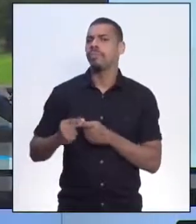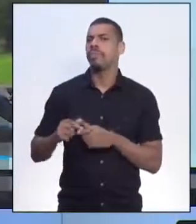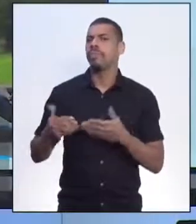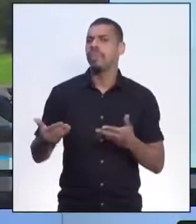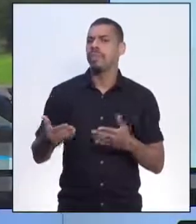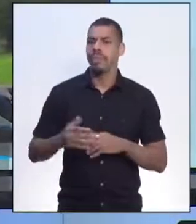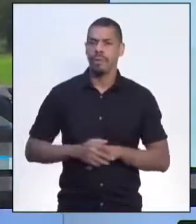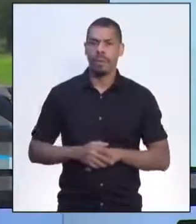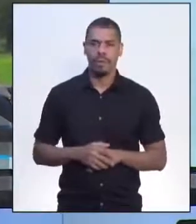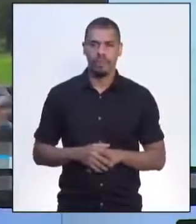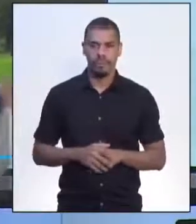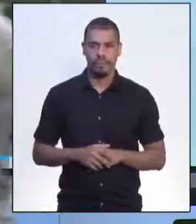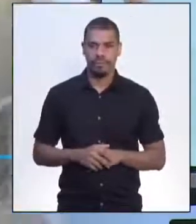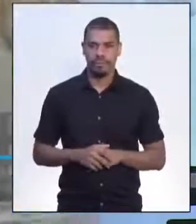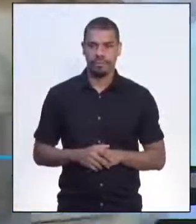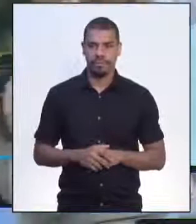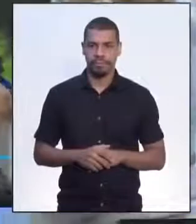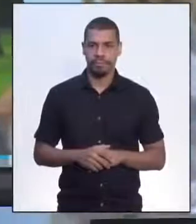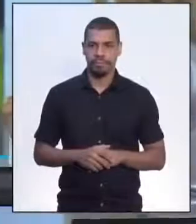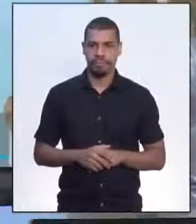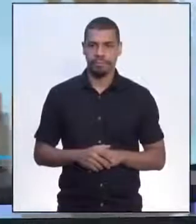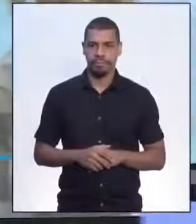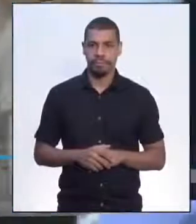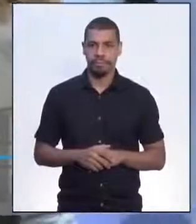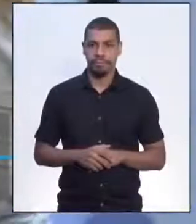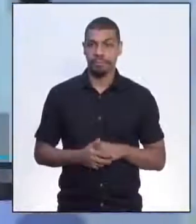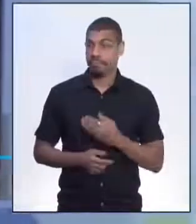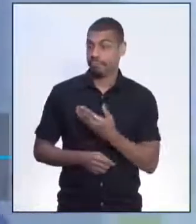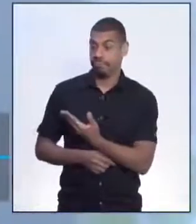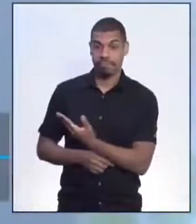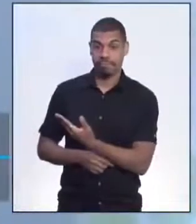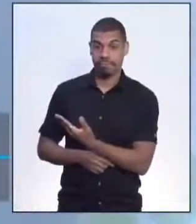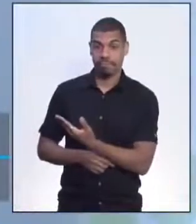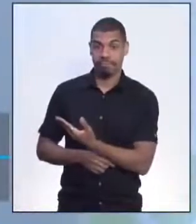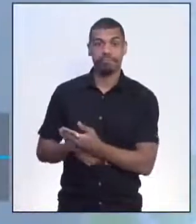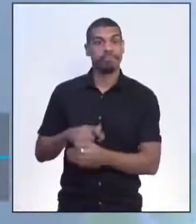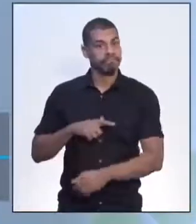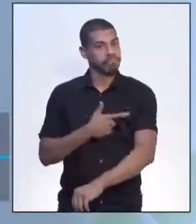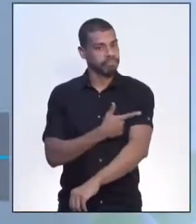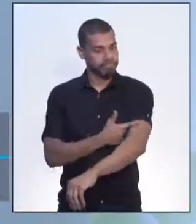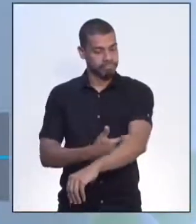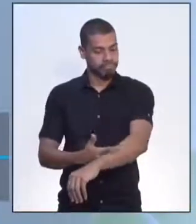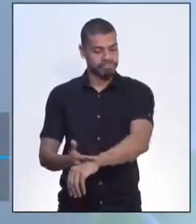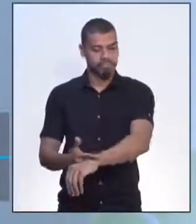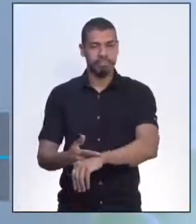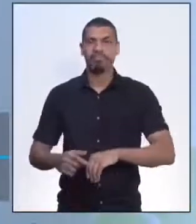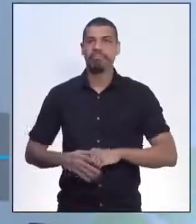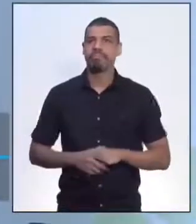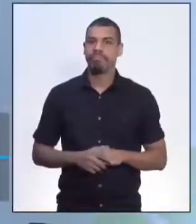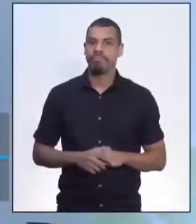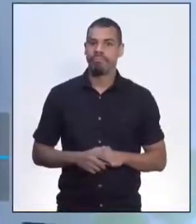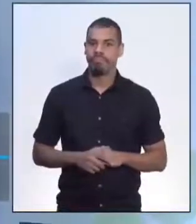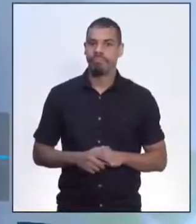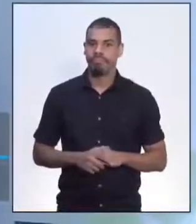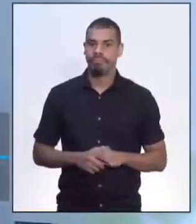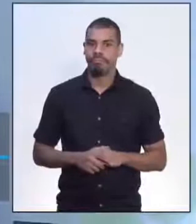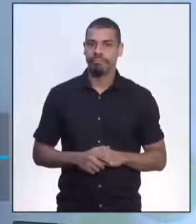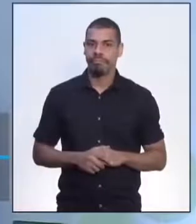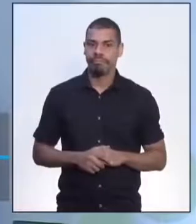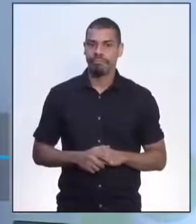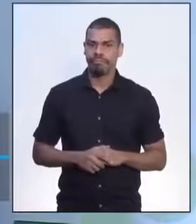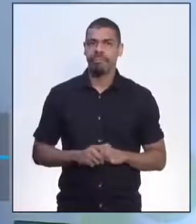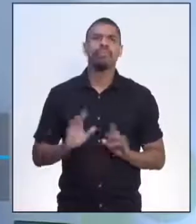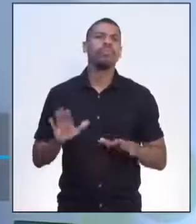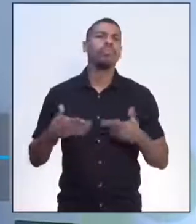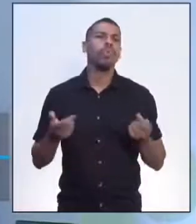é? Então, aqui, olha, ele é educado. Essa aqui é a causa, né? Por ele ser educado. Qual